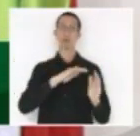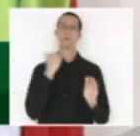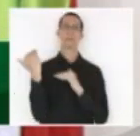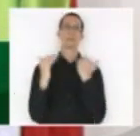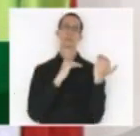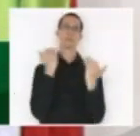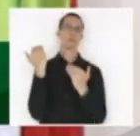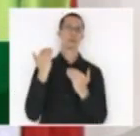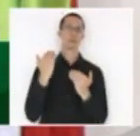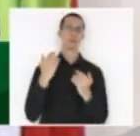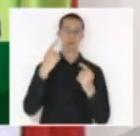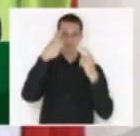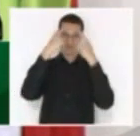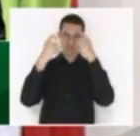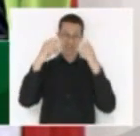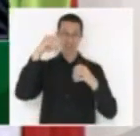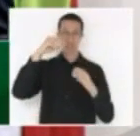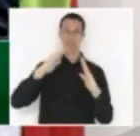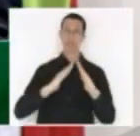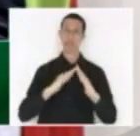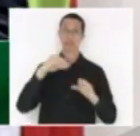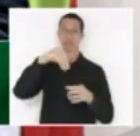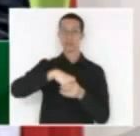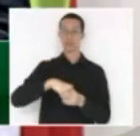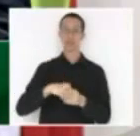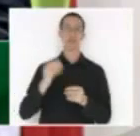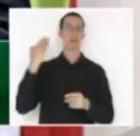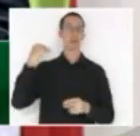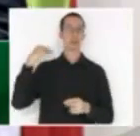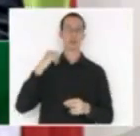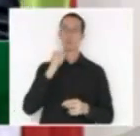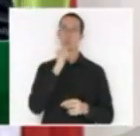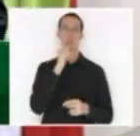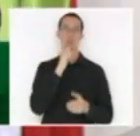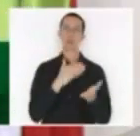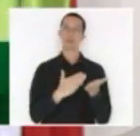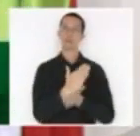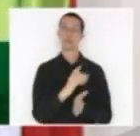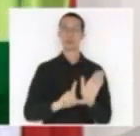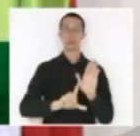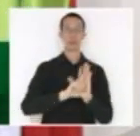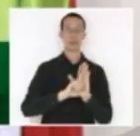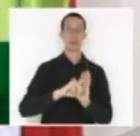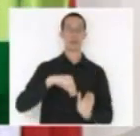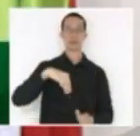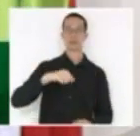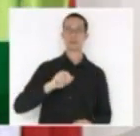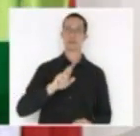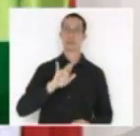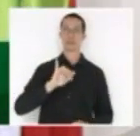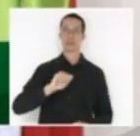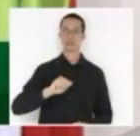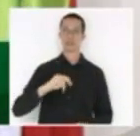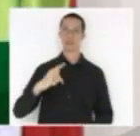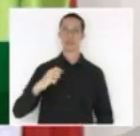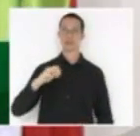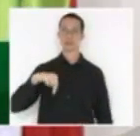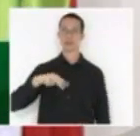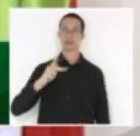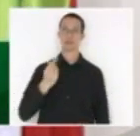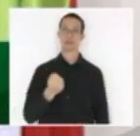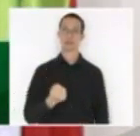havia sido aprovada a Lei Maria da Penha. Em Chapecó, a União Brasileira de Mulheres, senhor